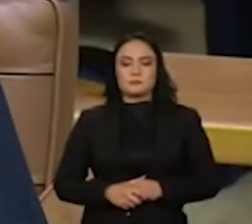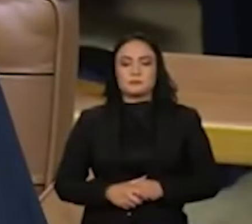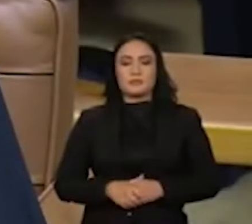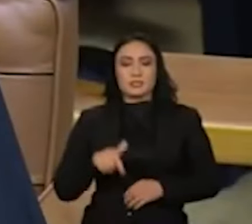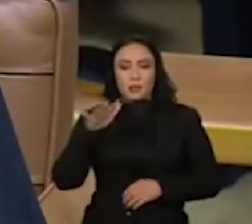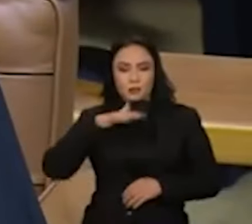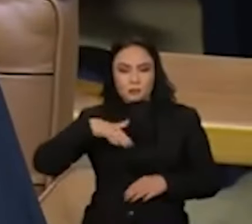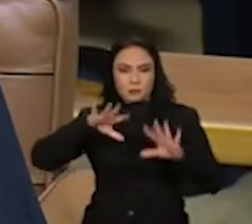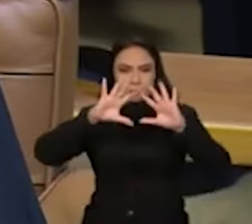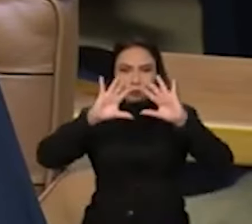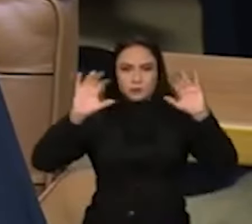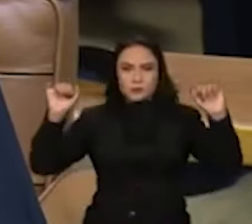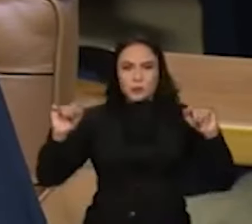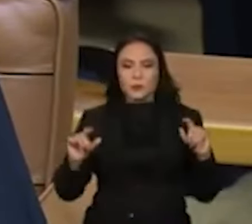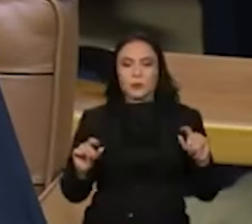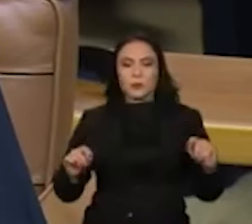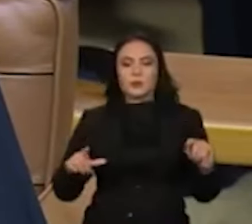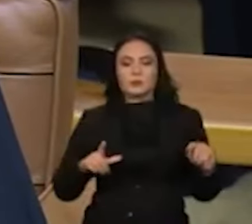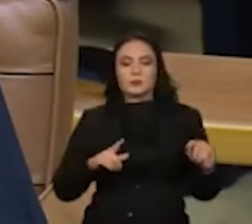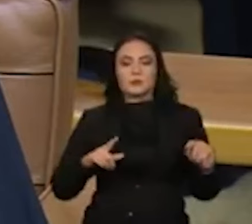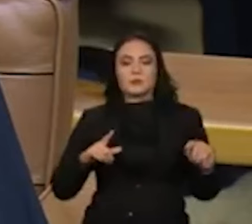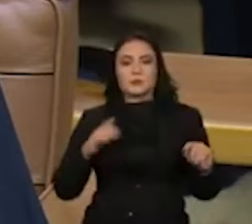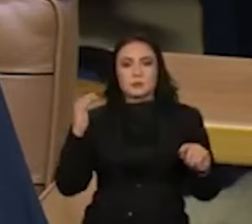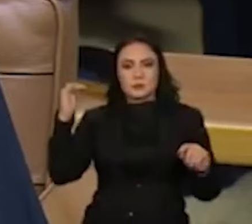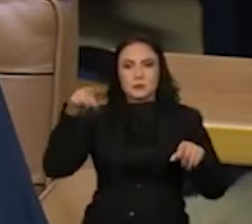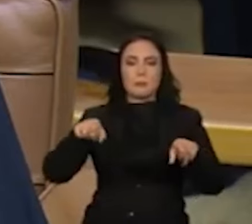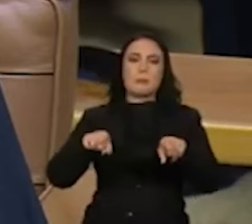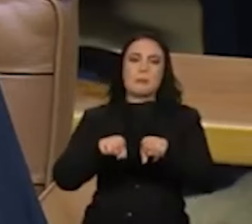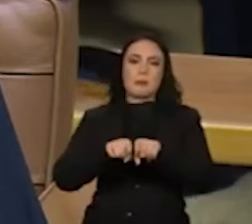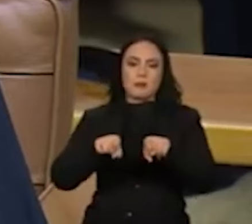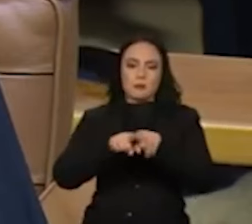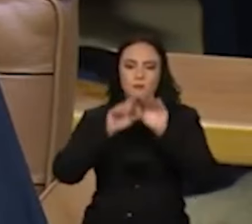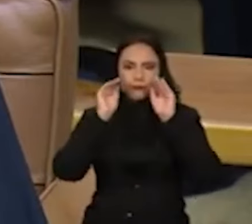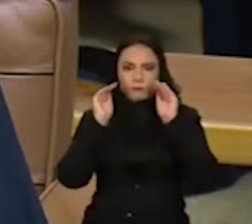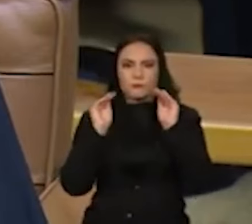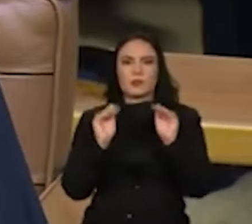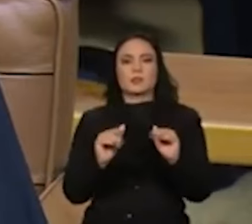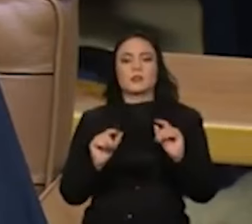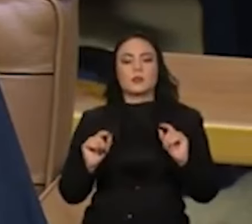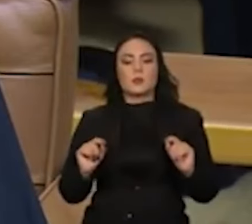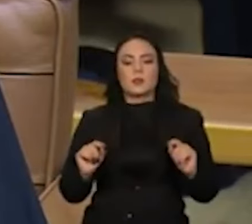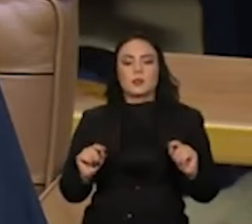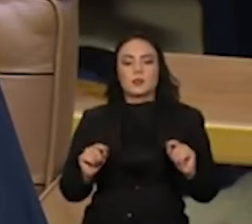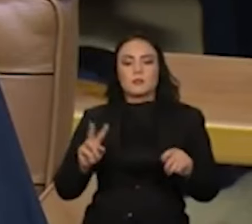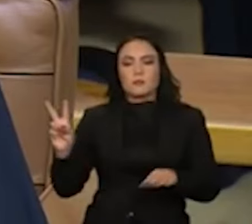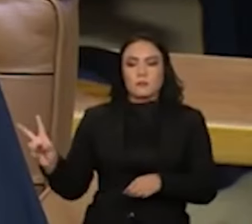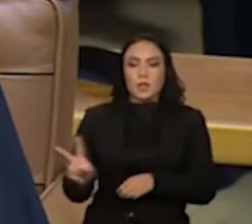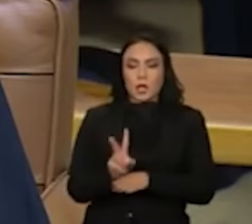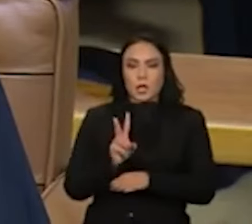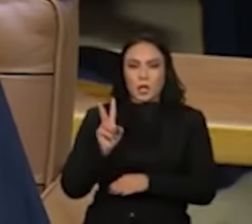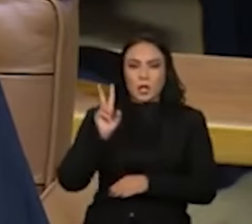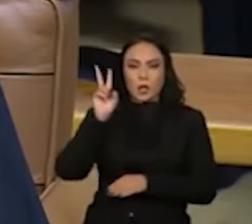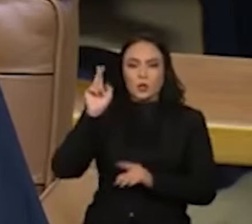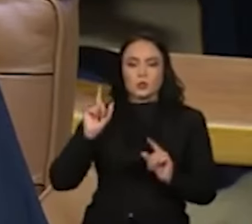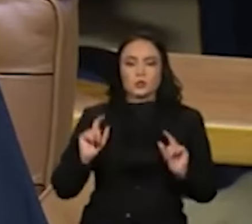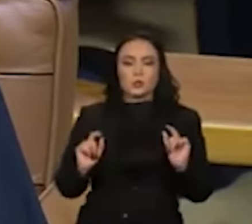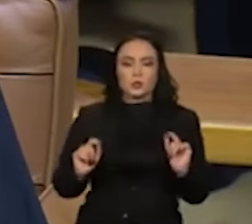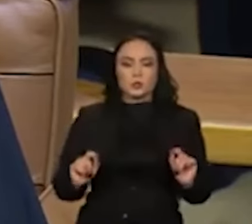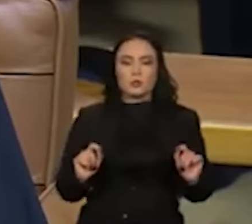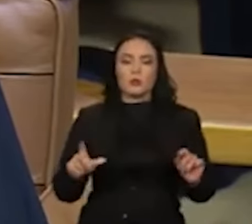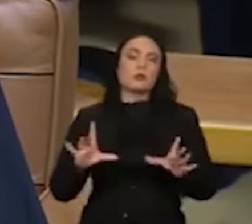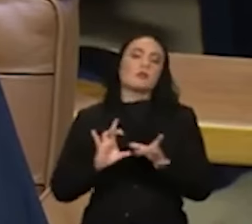Este tribunal, como Vossa Excelência também acaba de enfatizar, valorizou